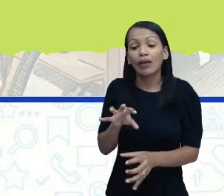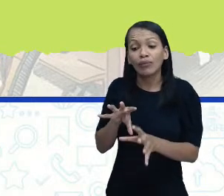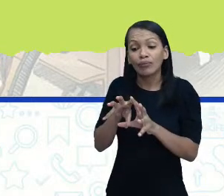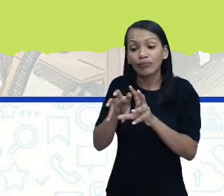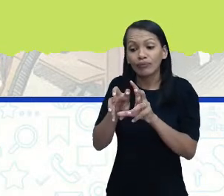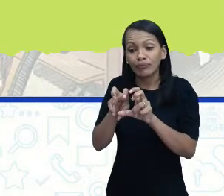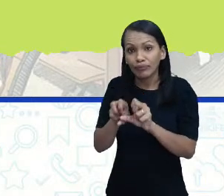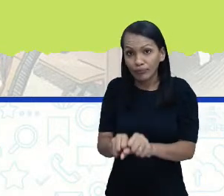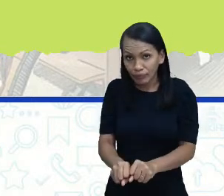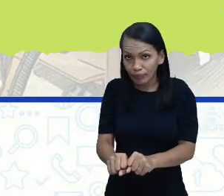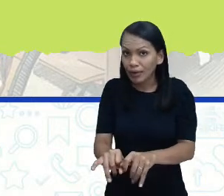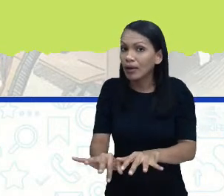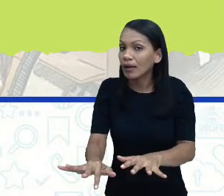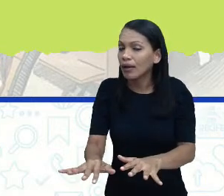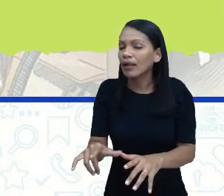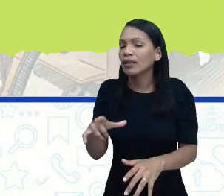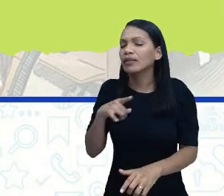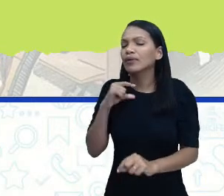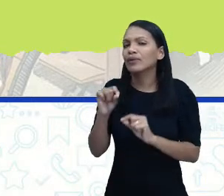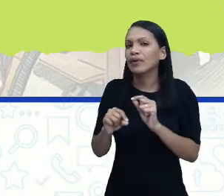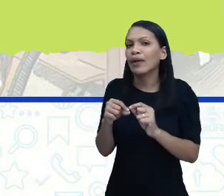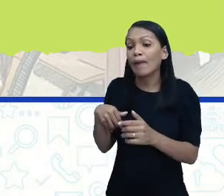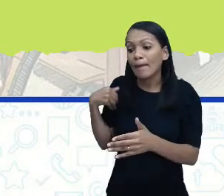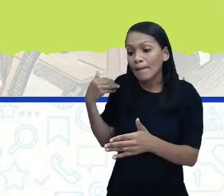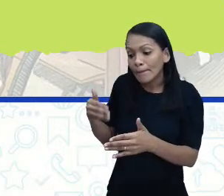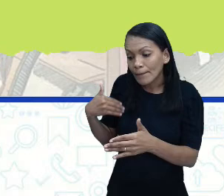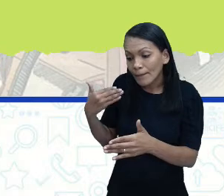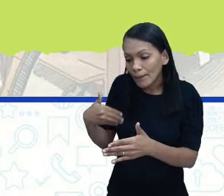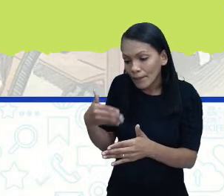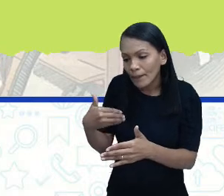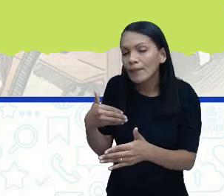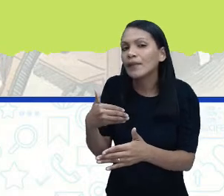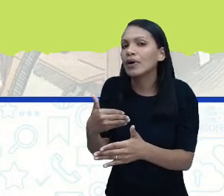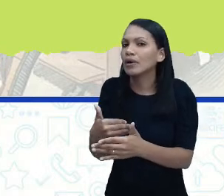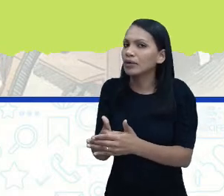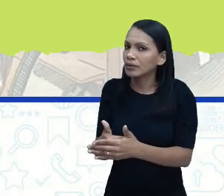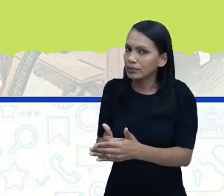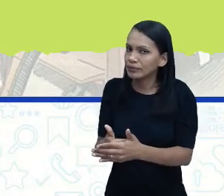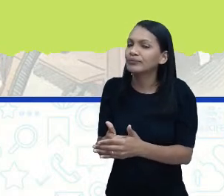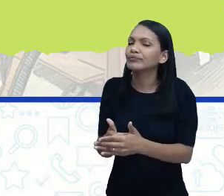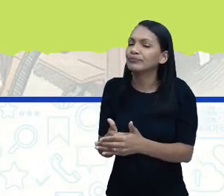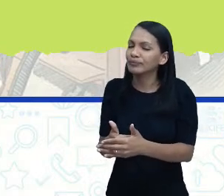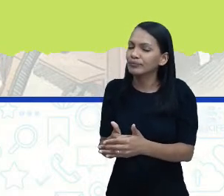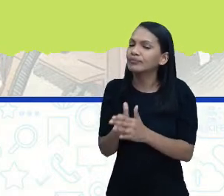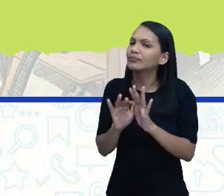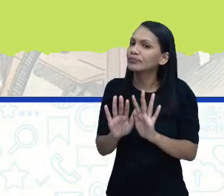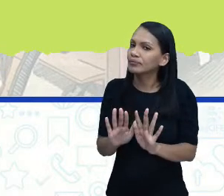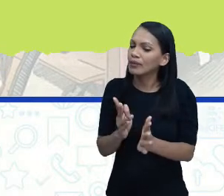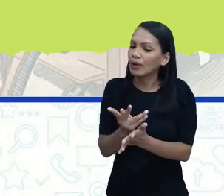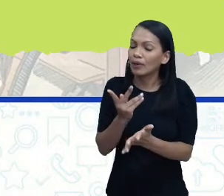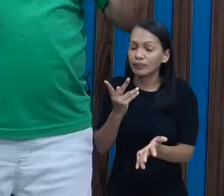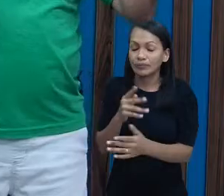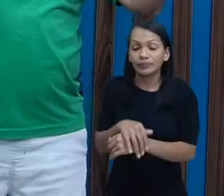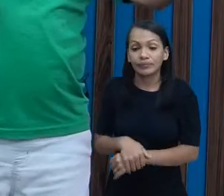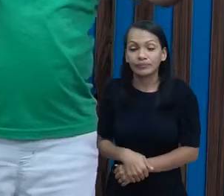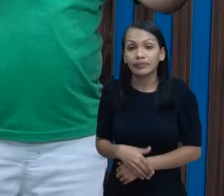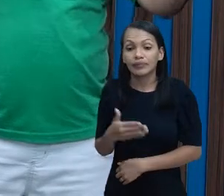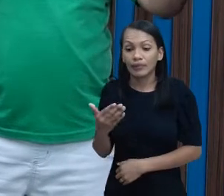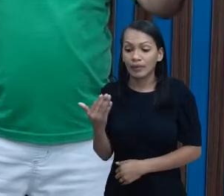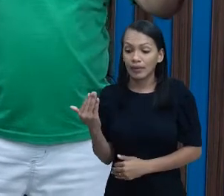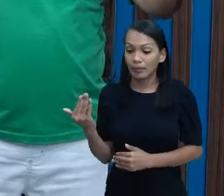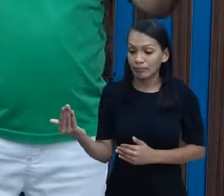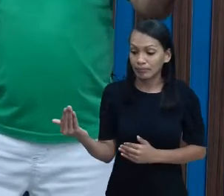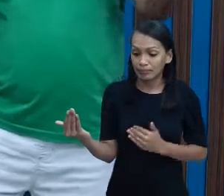né, esse processo de exploração que se dava da seguinte forma: o camarada, né, existia uma relação entre colônia